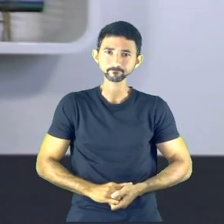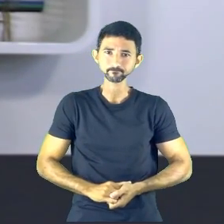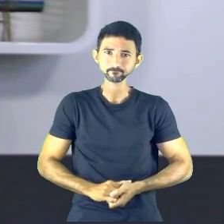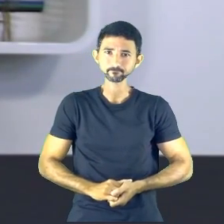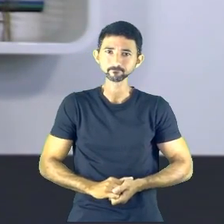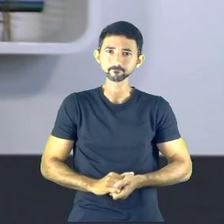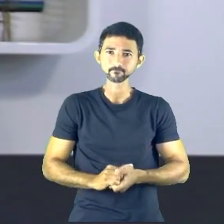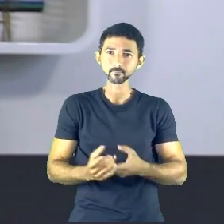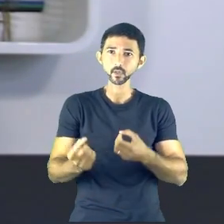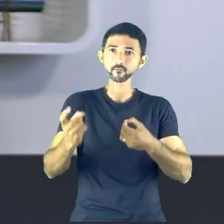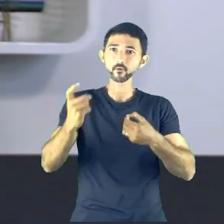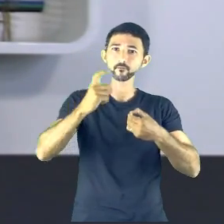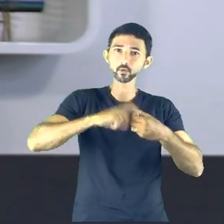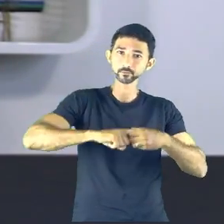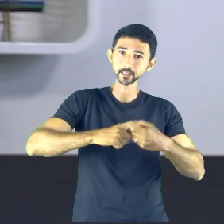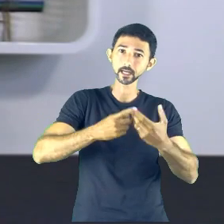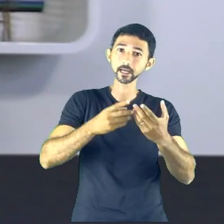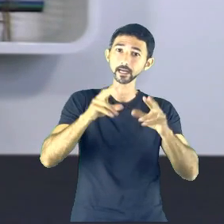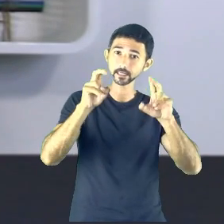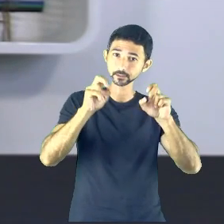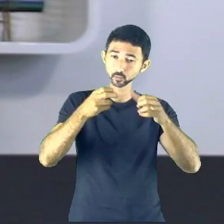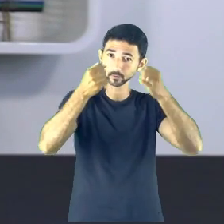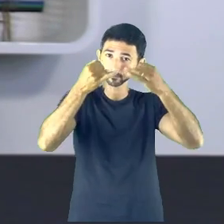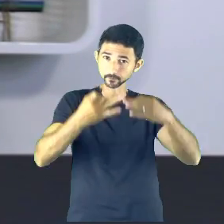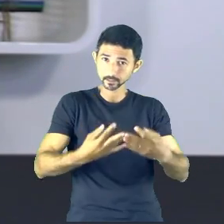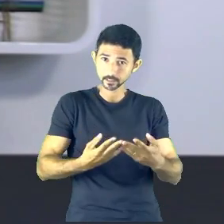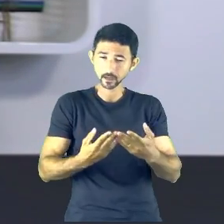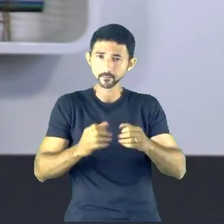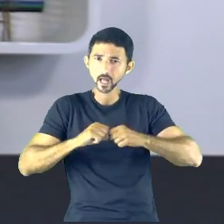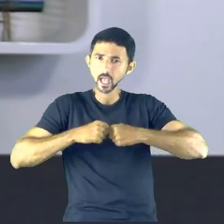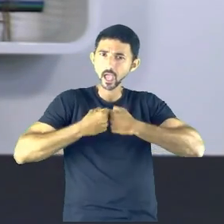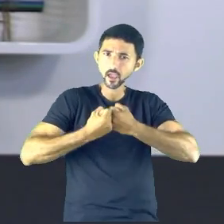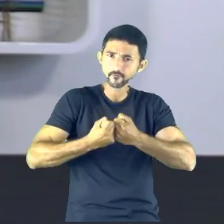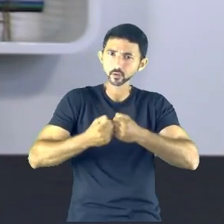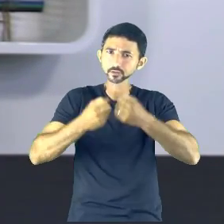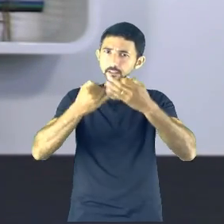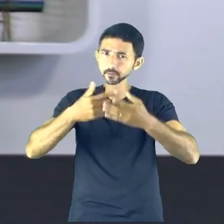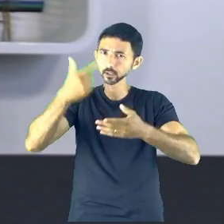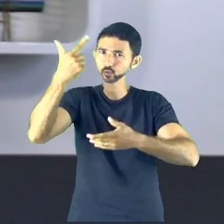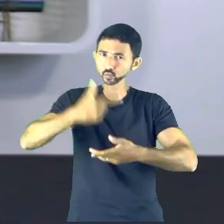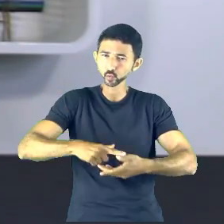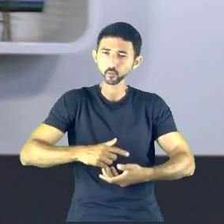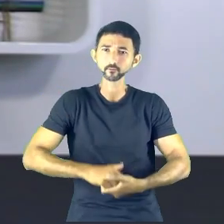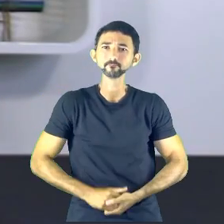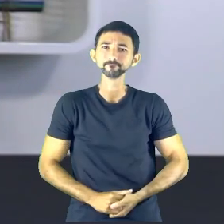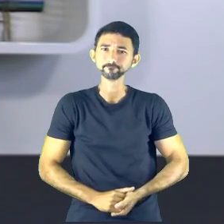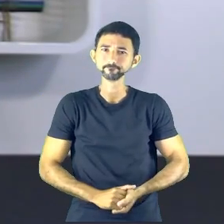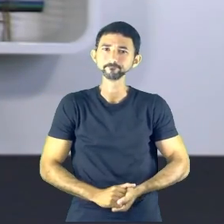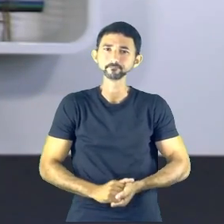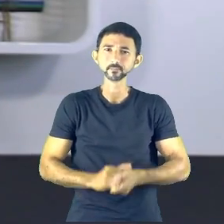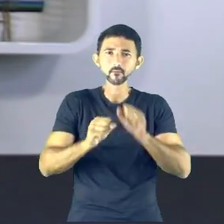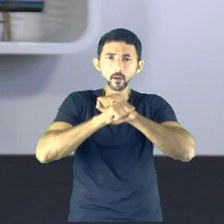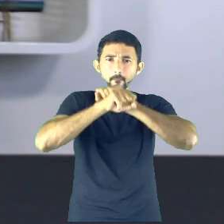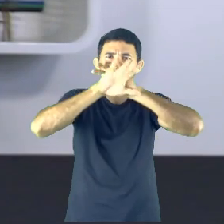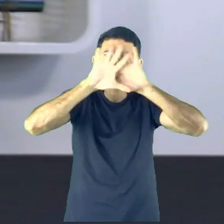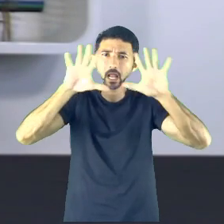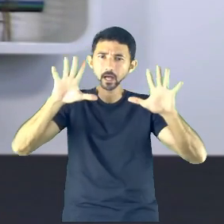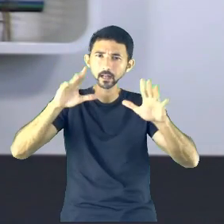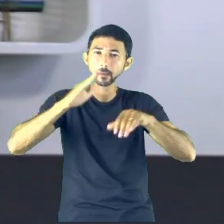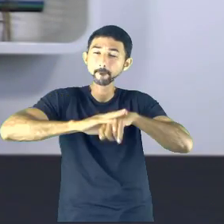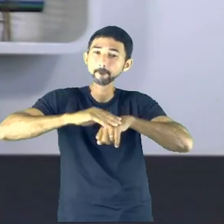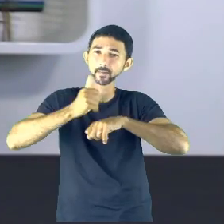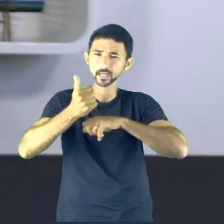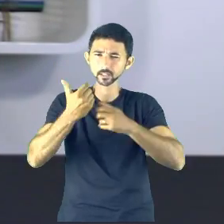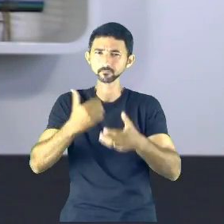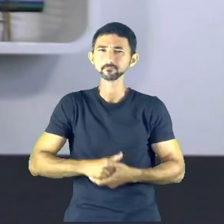da sílaba tônica, eu vou voltar um pouco esse assunto, essa explicação, para reforçar o que ela já explicou, tá bom? E deixar a